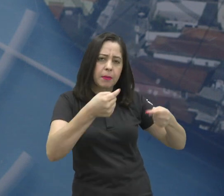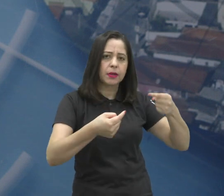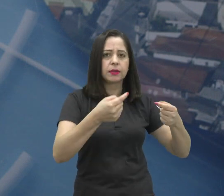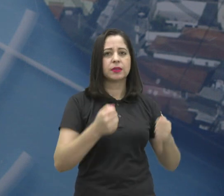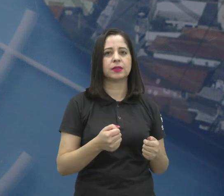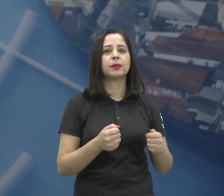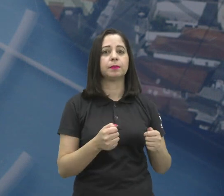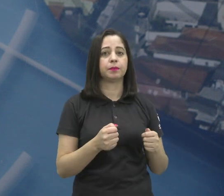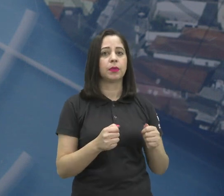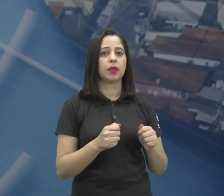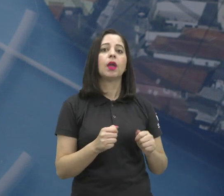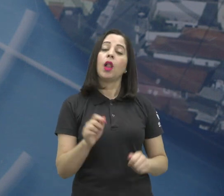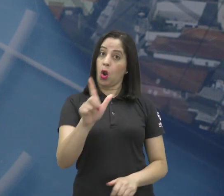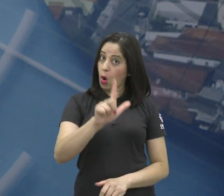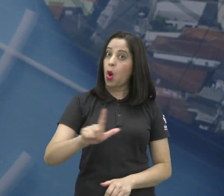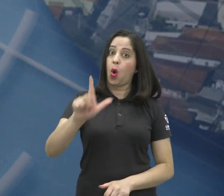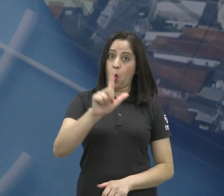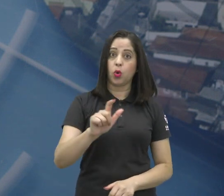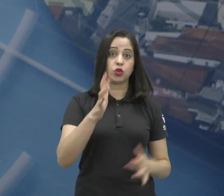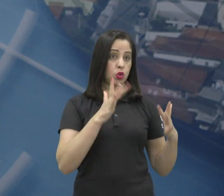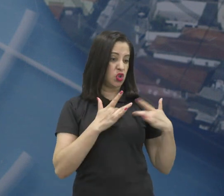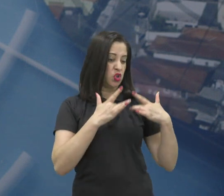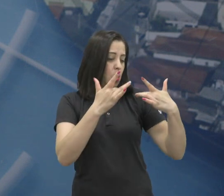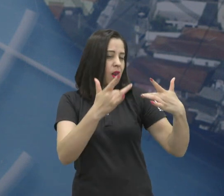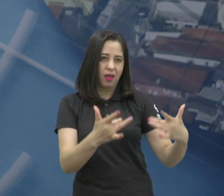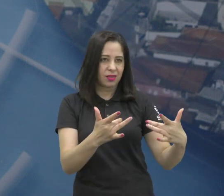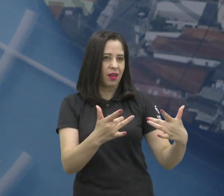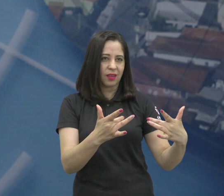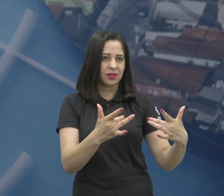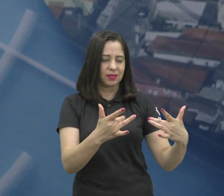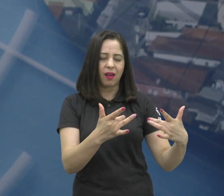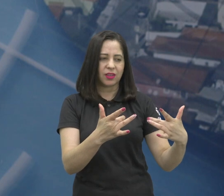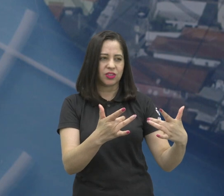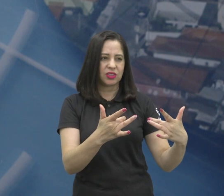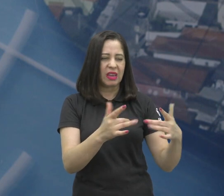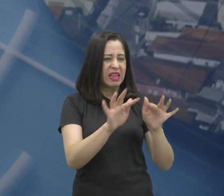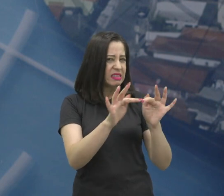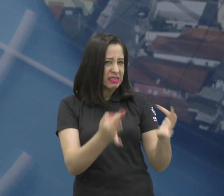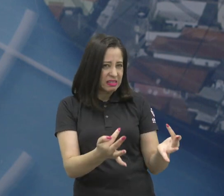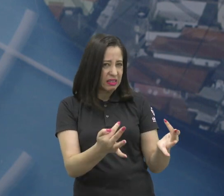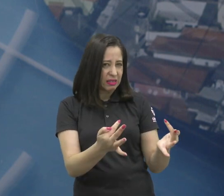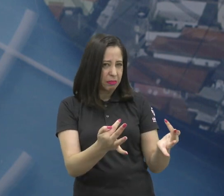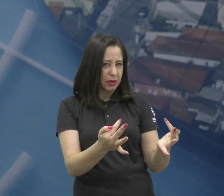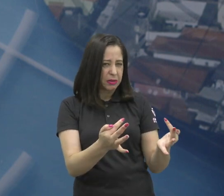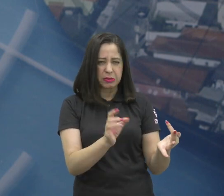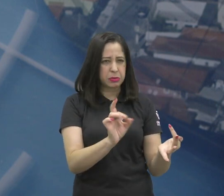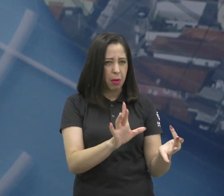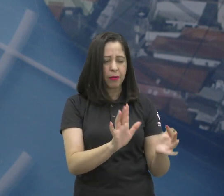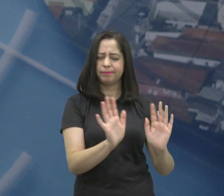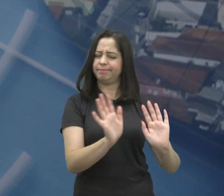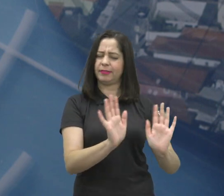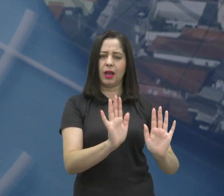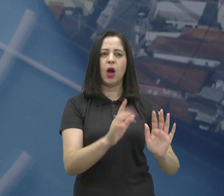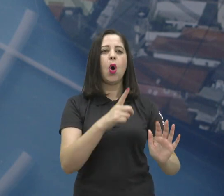introdução, mas é claro que é muito mais amplo, que isso, mas é bem por esse caminho mesmo, quando a gente fala de solidariedade,